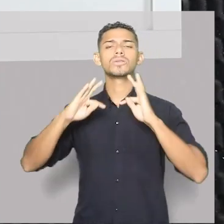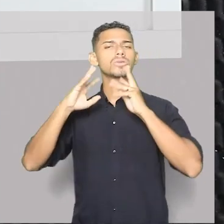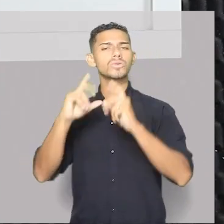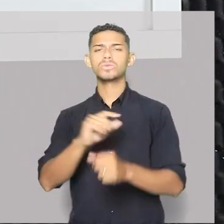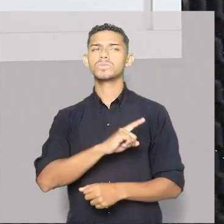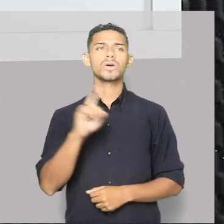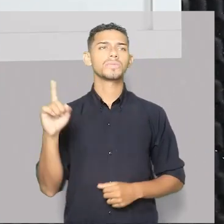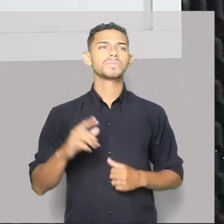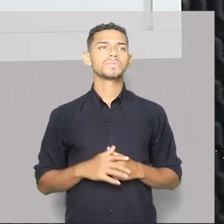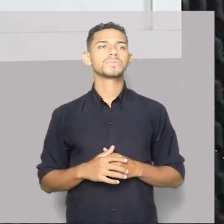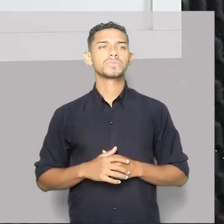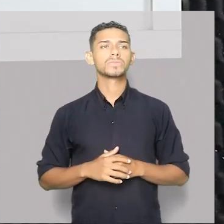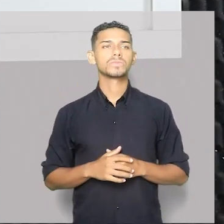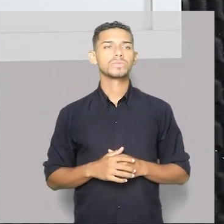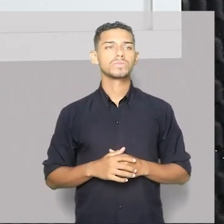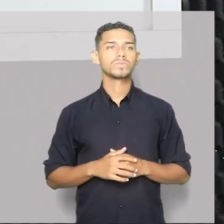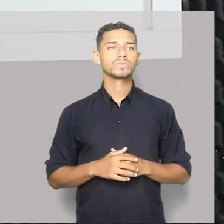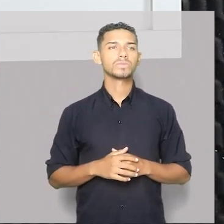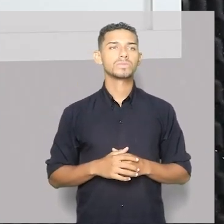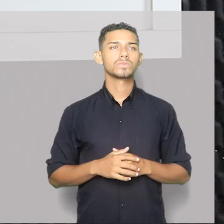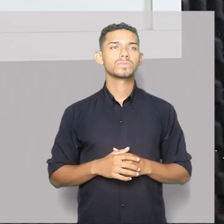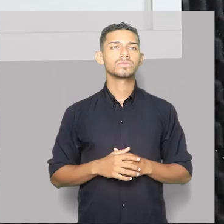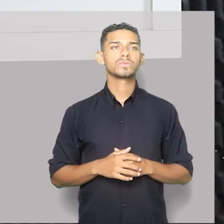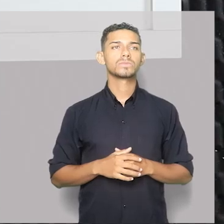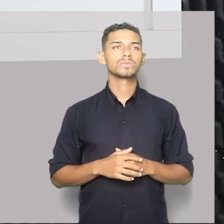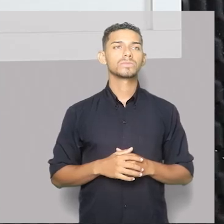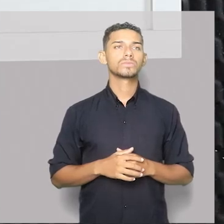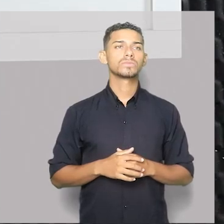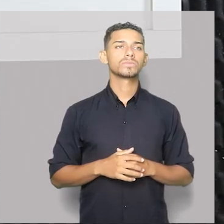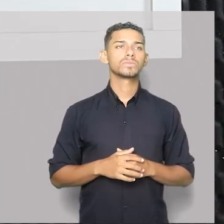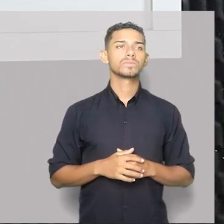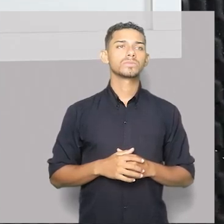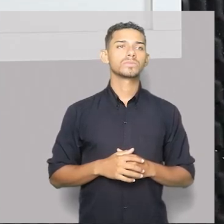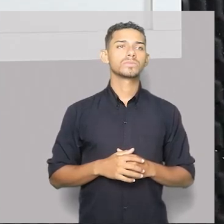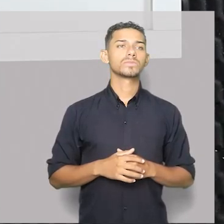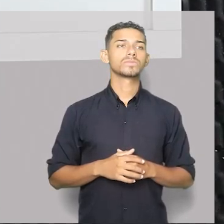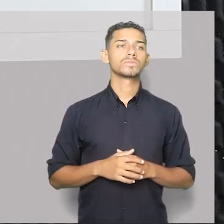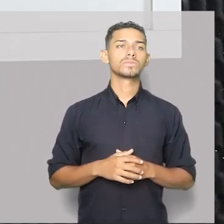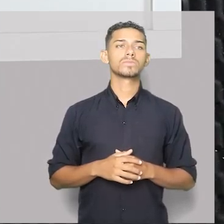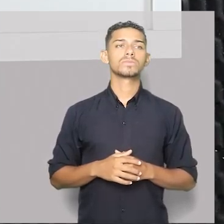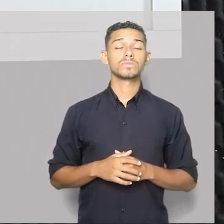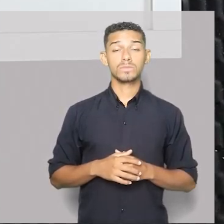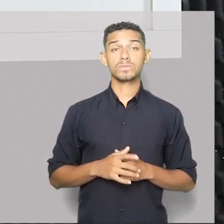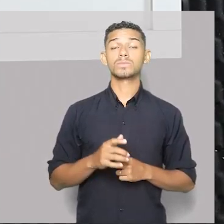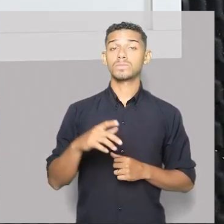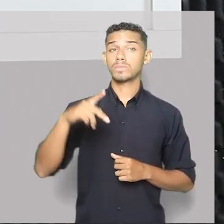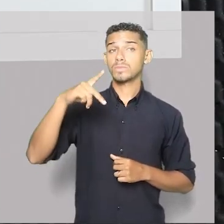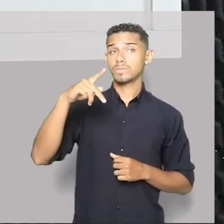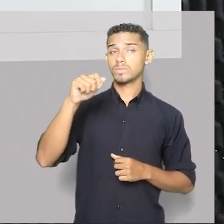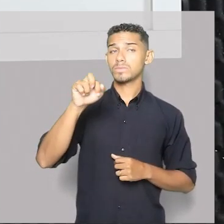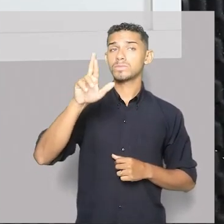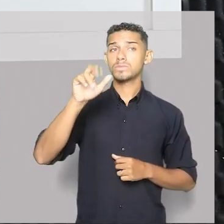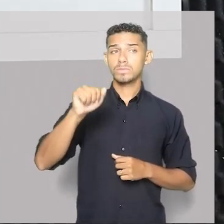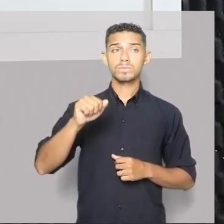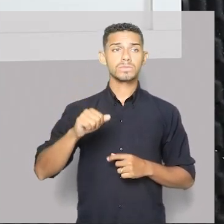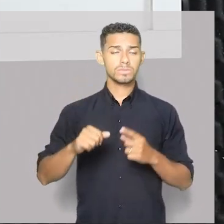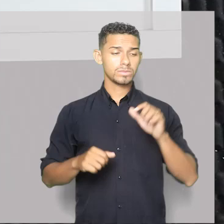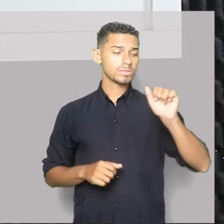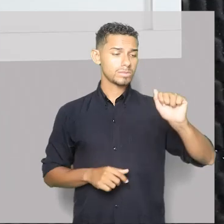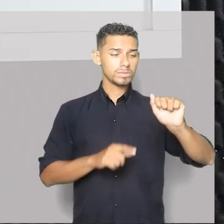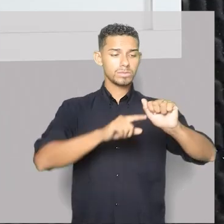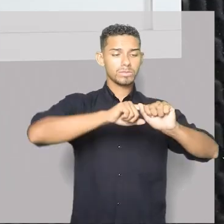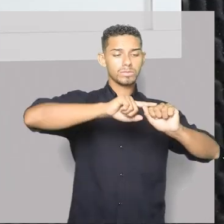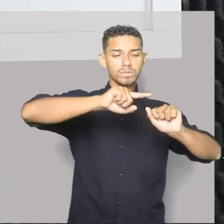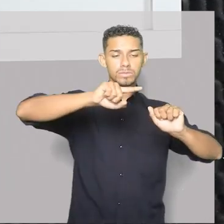ascendentes. Então, eu vou fazer isso aqui, ó, com vocês. Peguei o A, peguei o I,